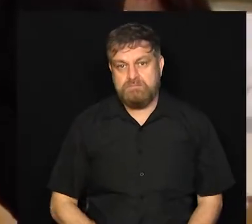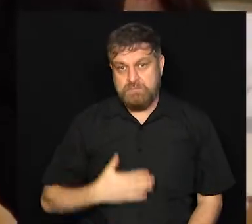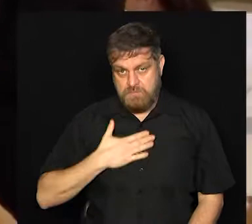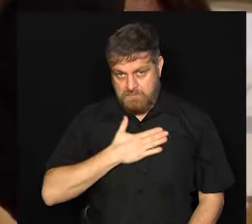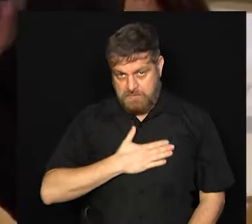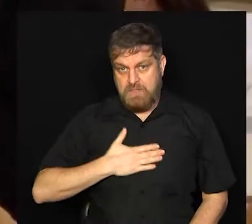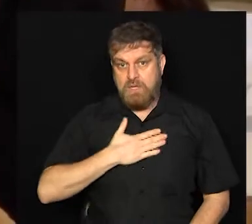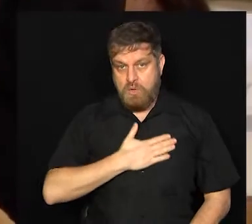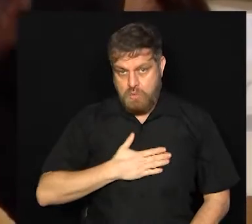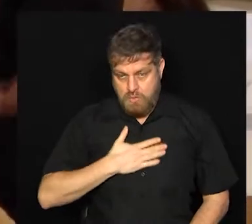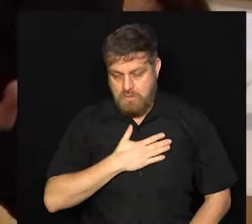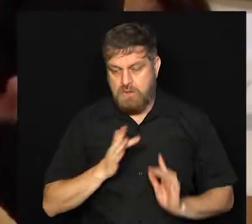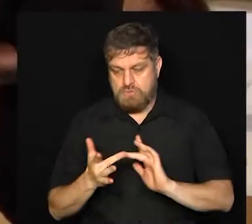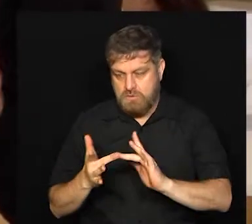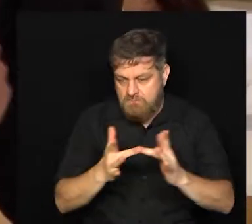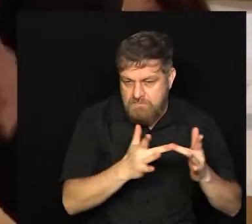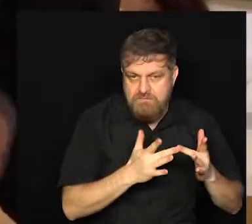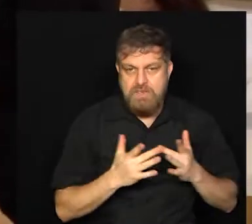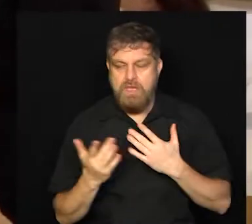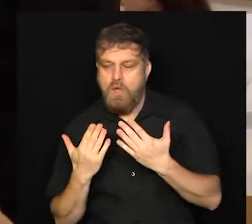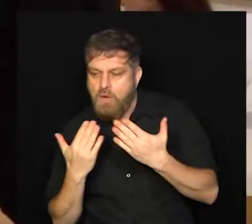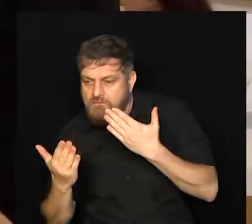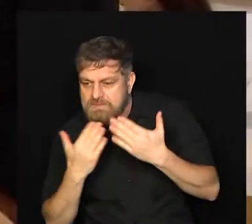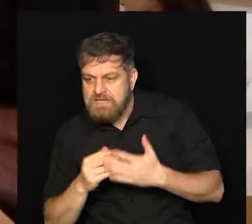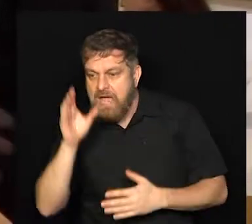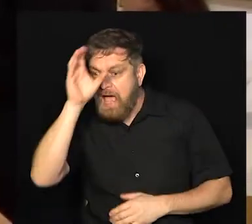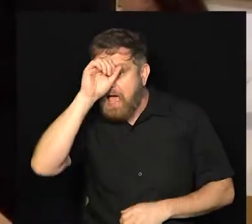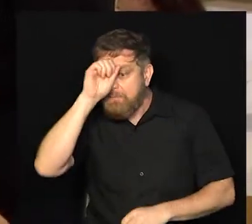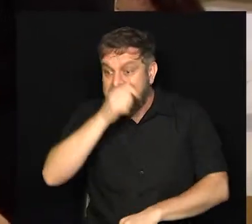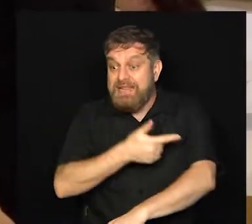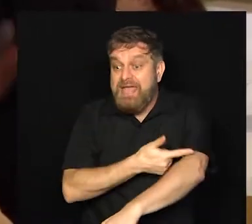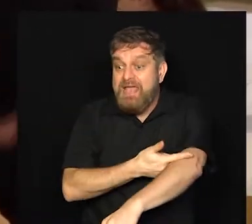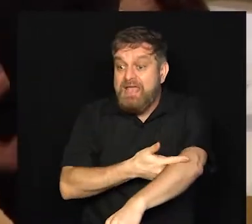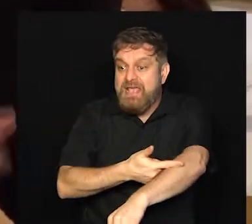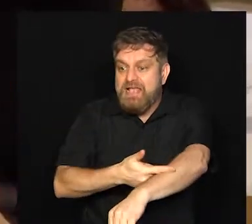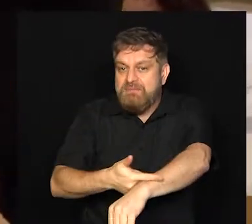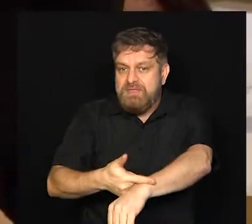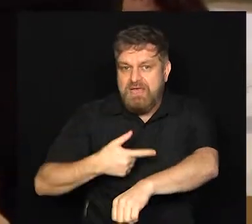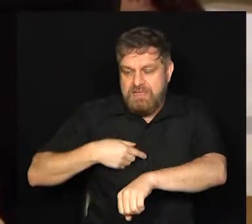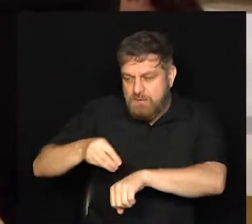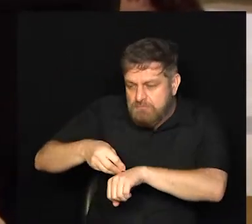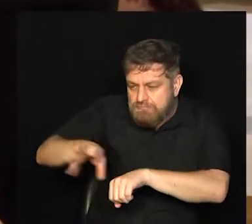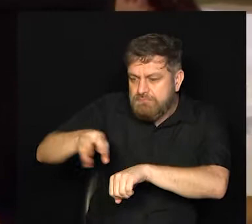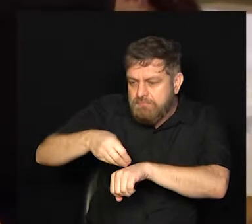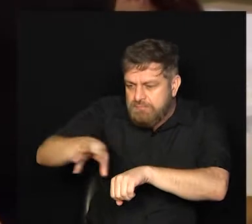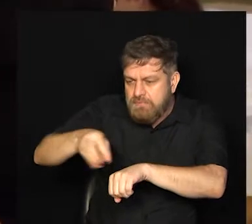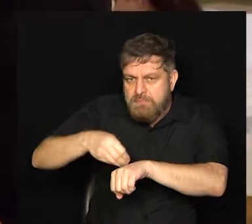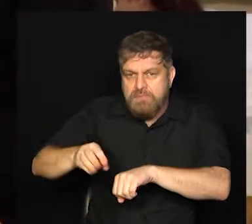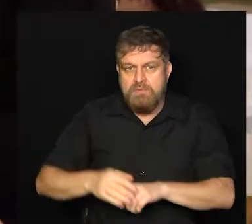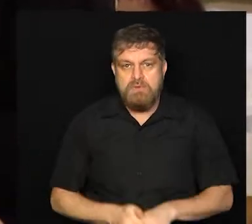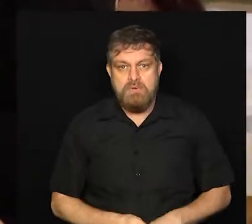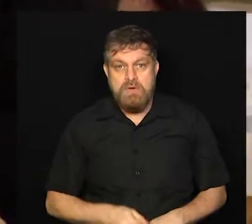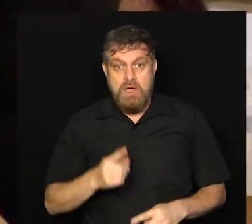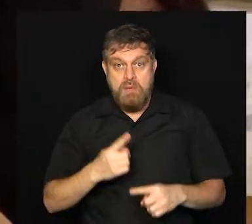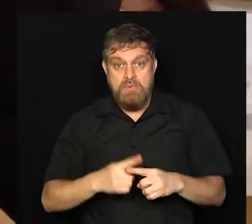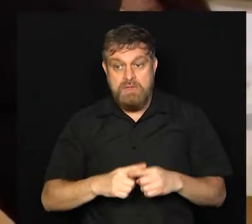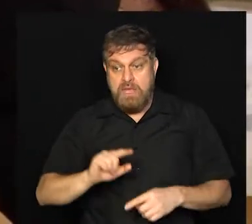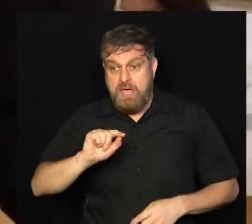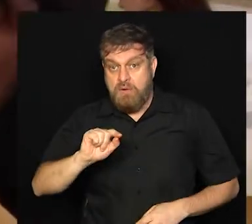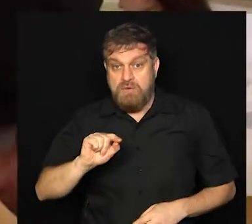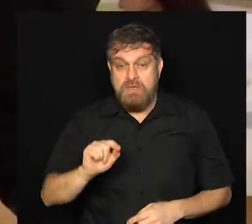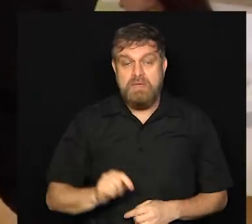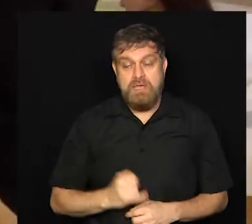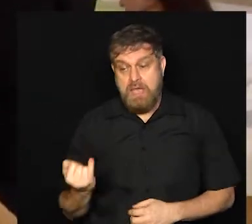me conviver, conversar, saber respeitar. E é isso que eu gosto de passar para as pessoas, tudo. E mais um pouco, né? Porque é isso que passa,